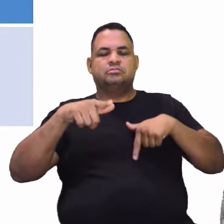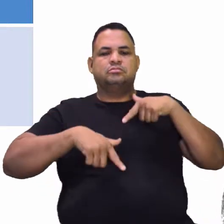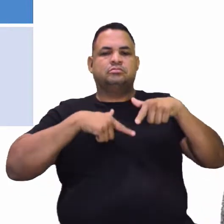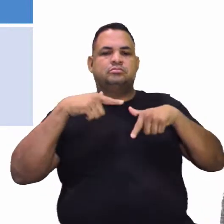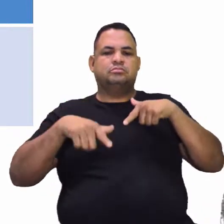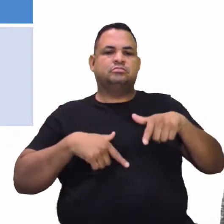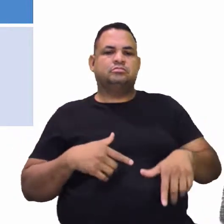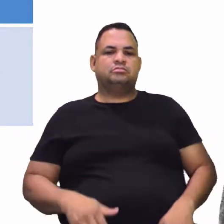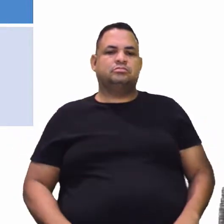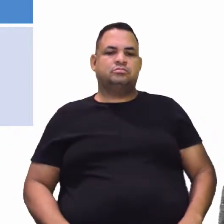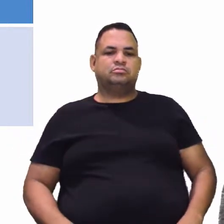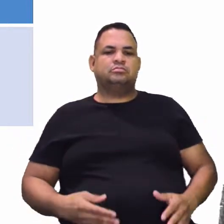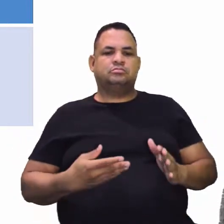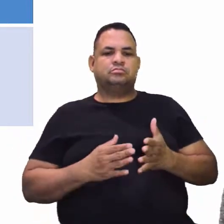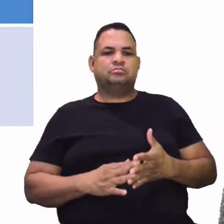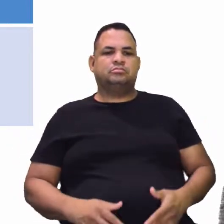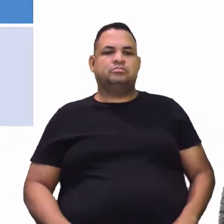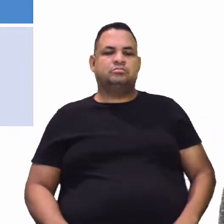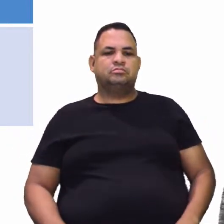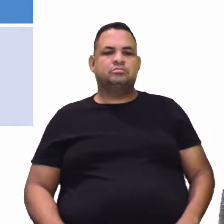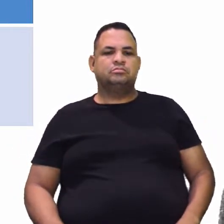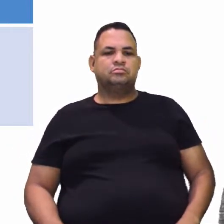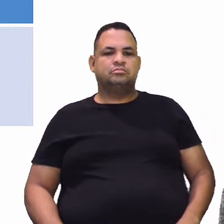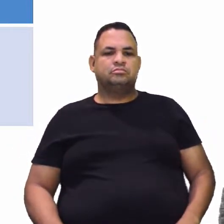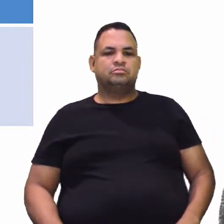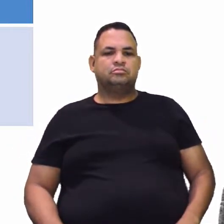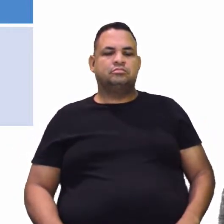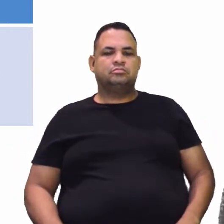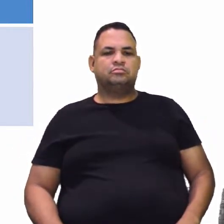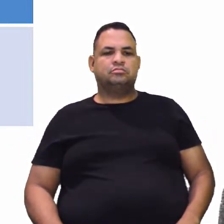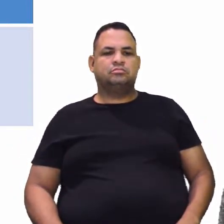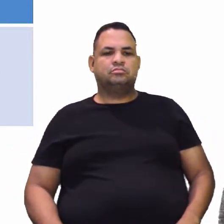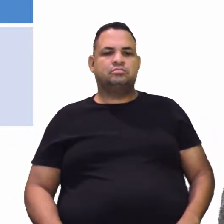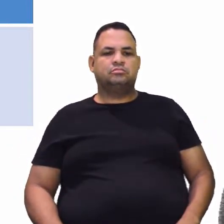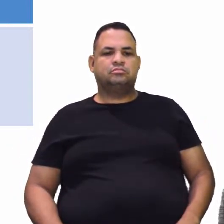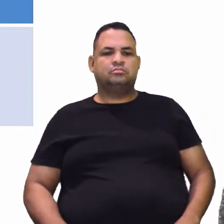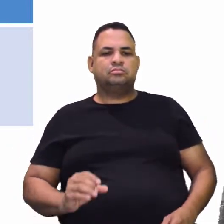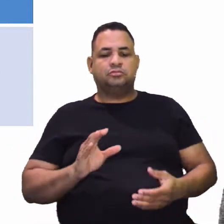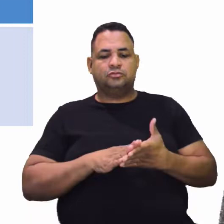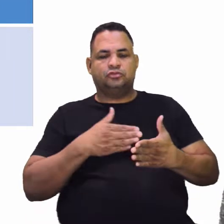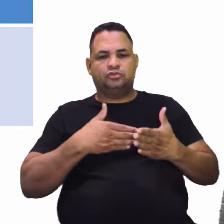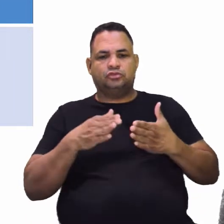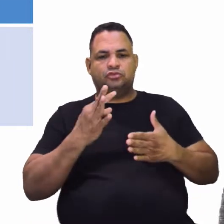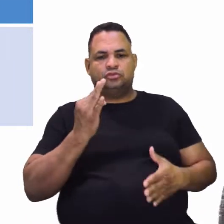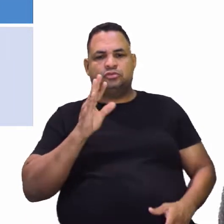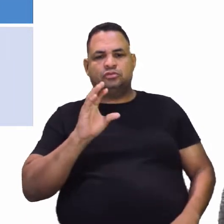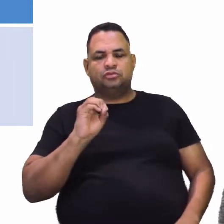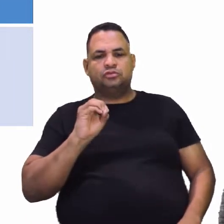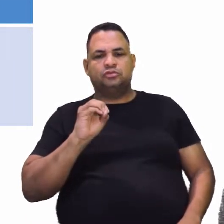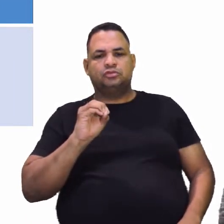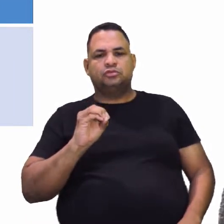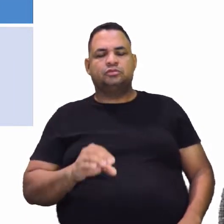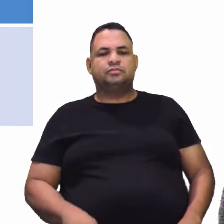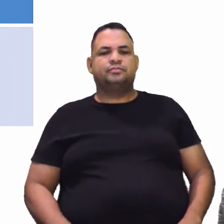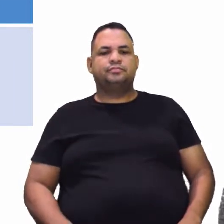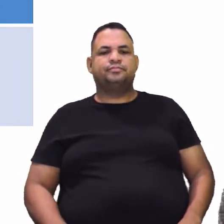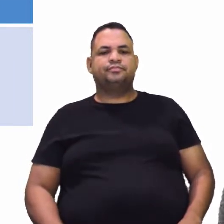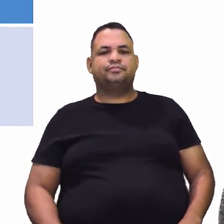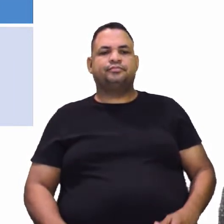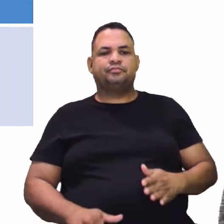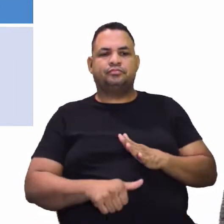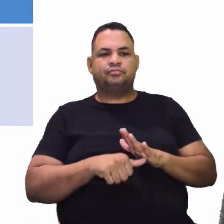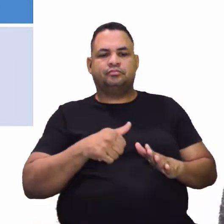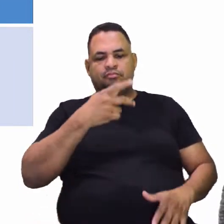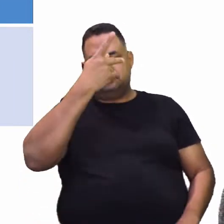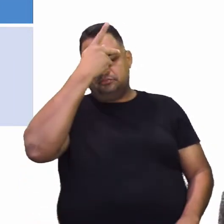trabalho, então work, quando eu coloco o to na frente fica trabalhar. Se eu tiro o to, aí ele já vai estar conjugado, inclusive na